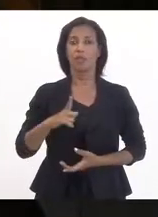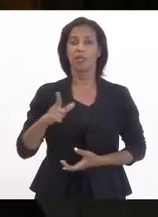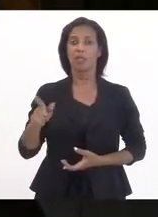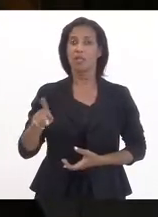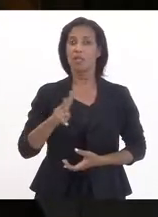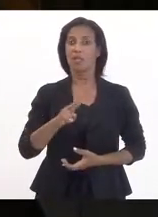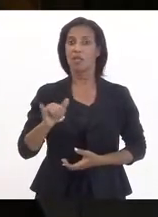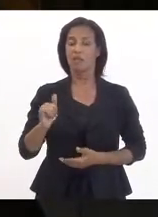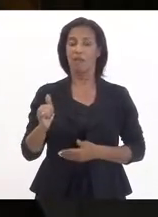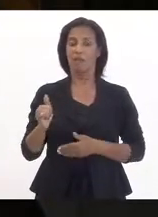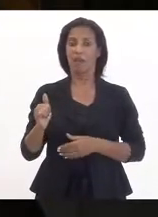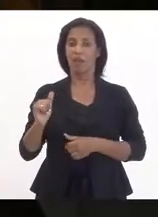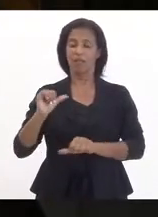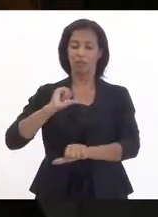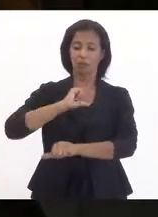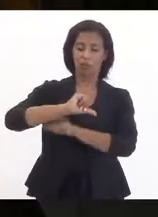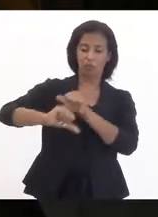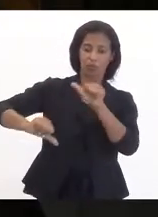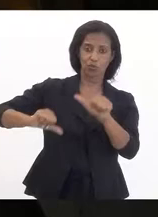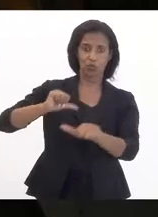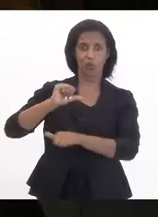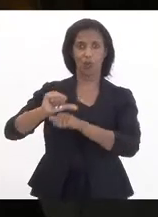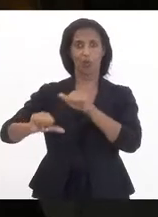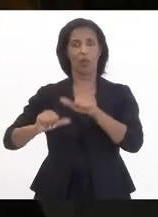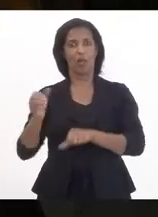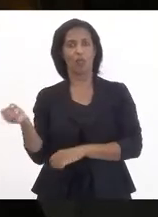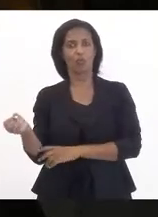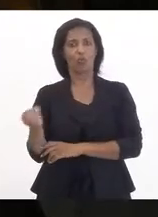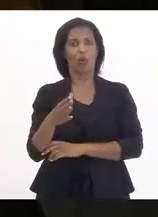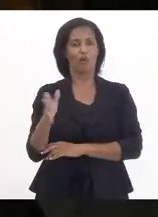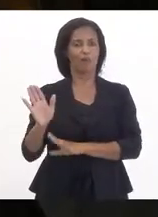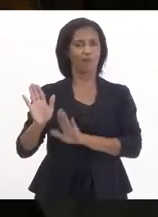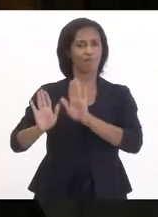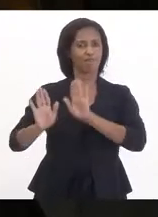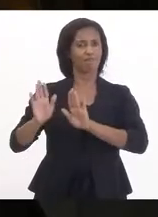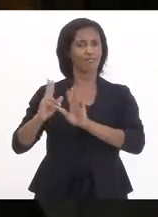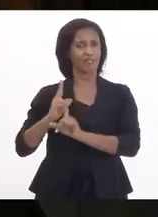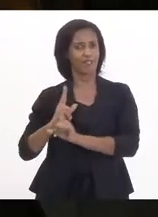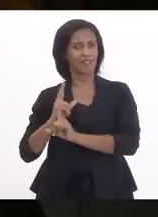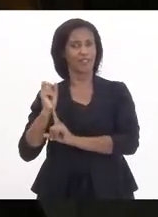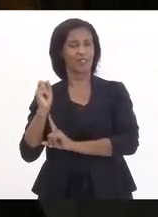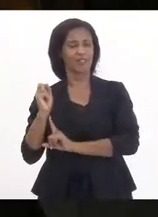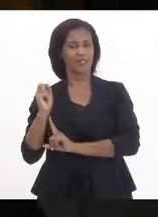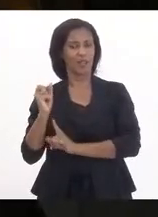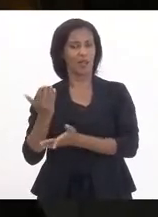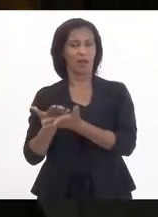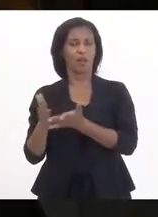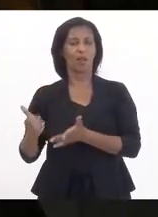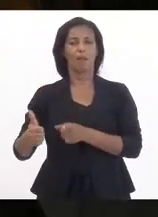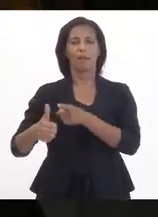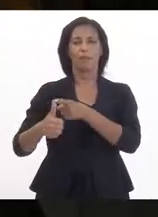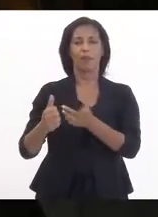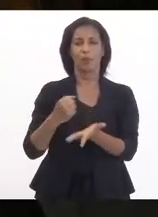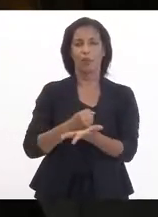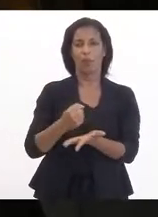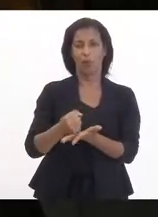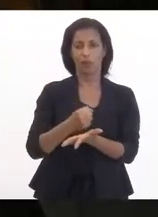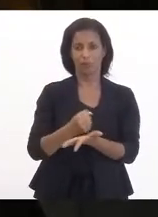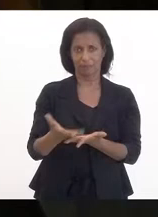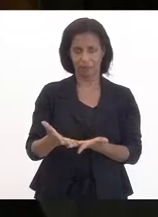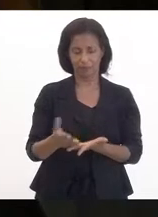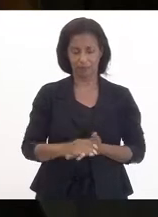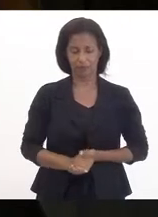ser sucedida pela nova licitante, quando acabar o primeiro contrato de concessão.